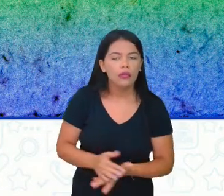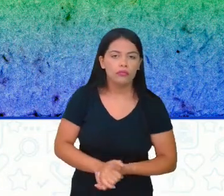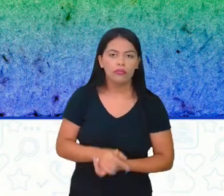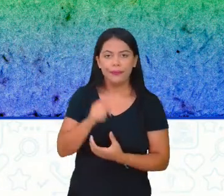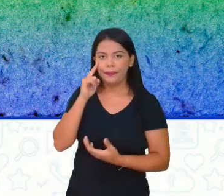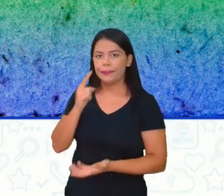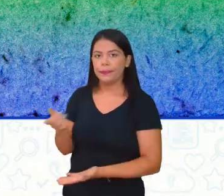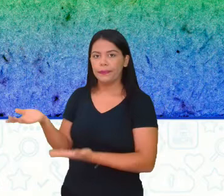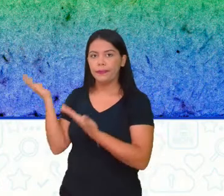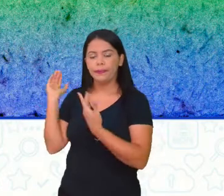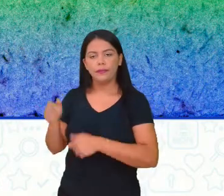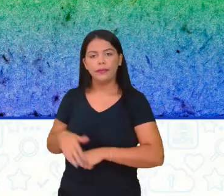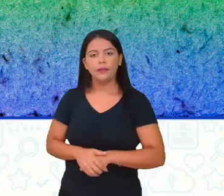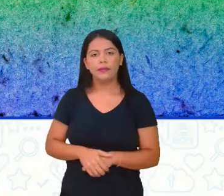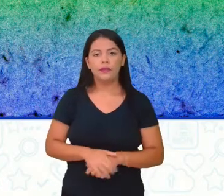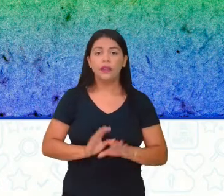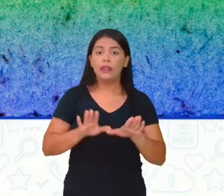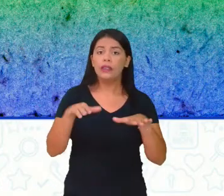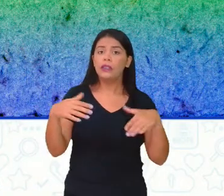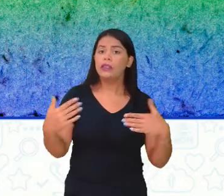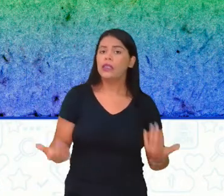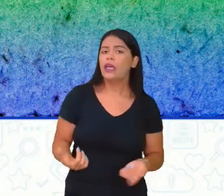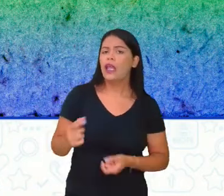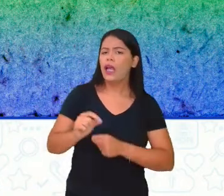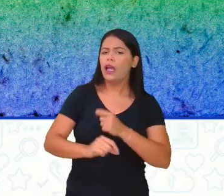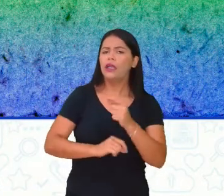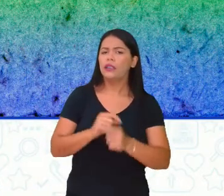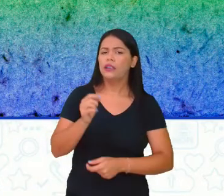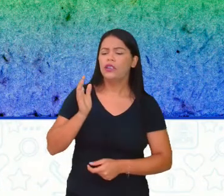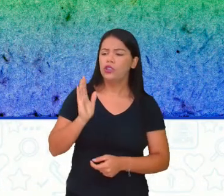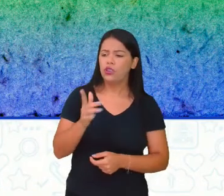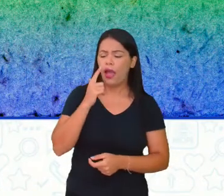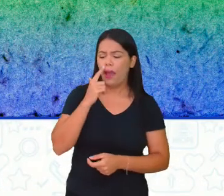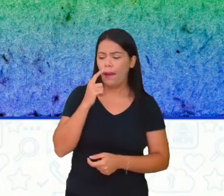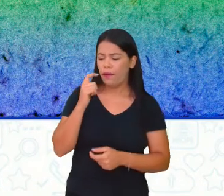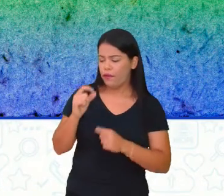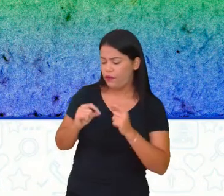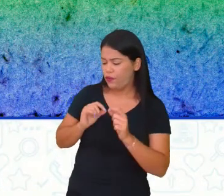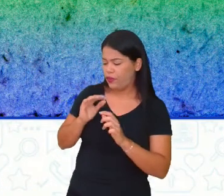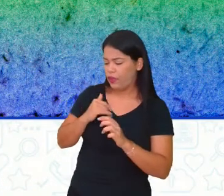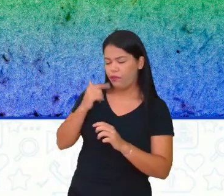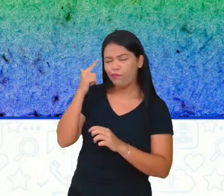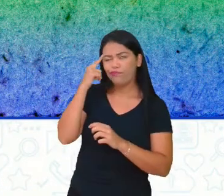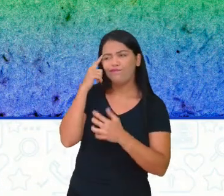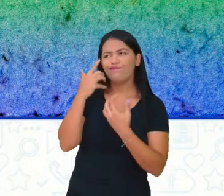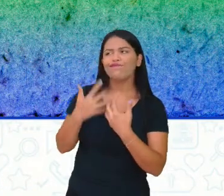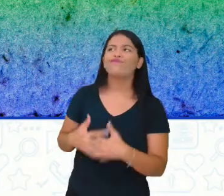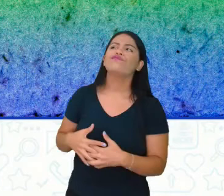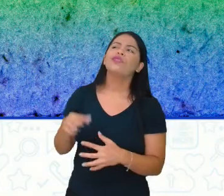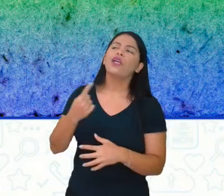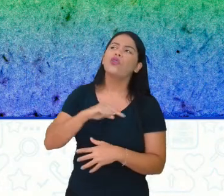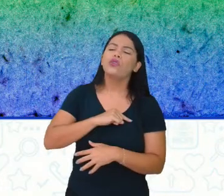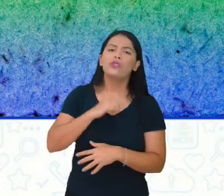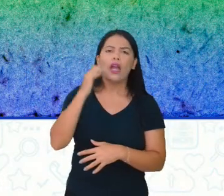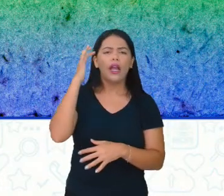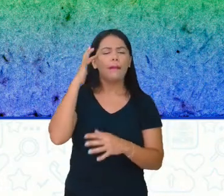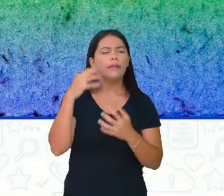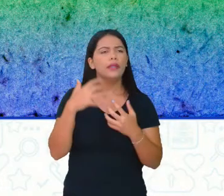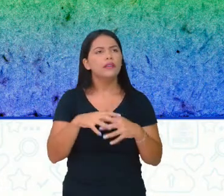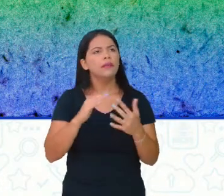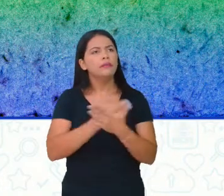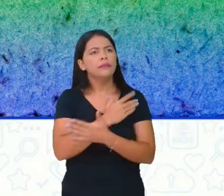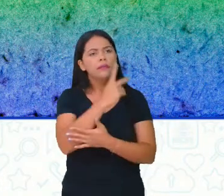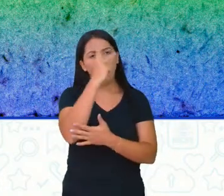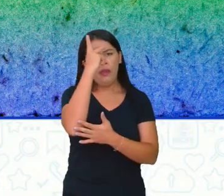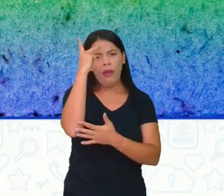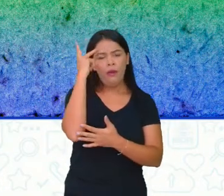aqui passa pelo pensamento, no nosso pensamento aqui, não é? Pela nossa análise, que alguém